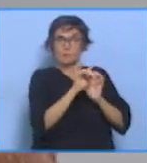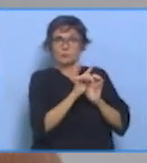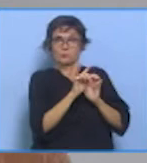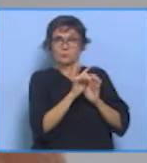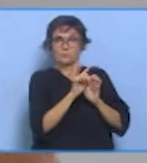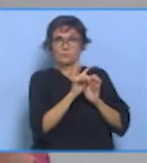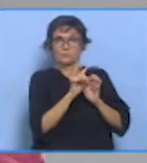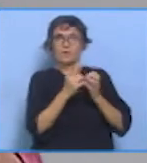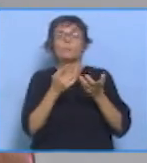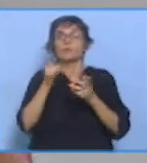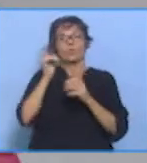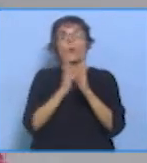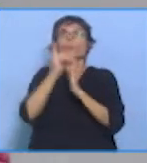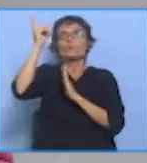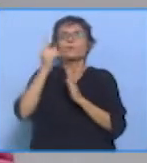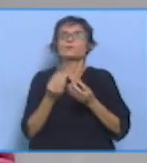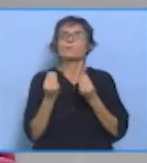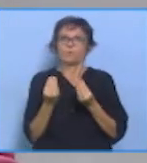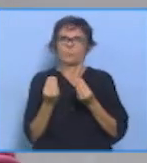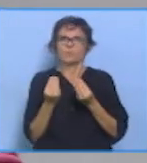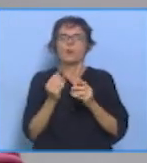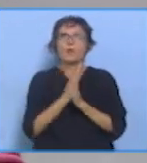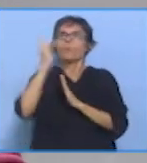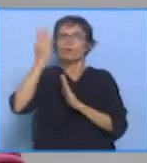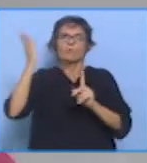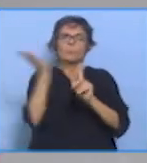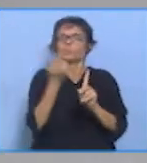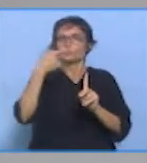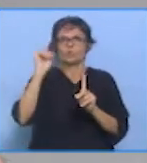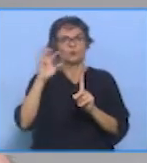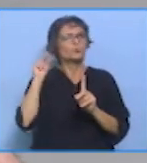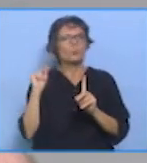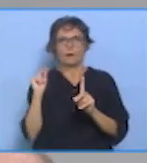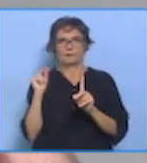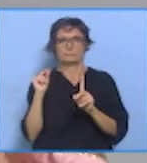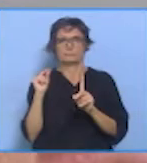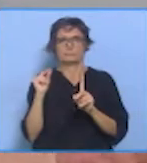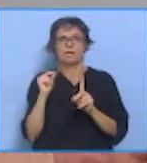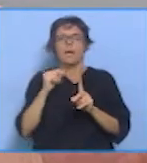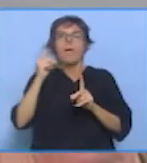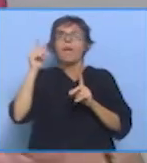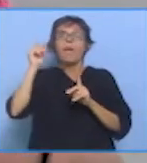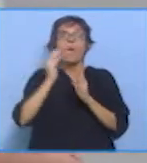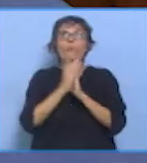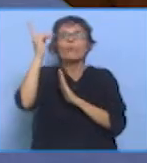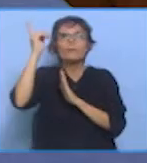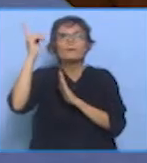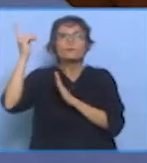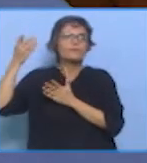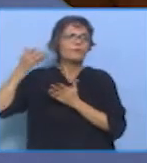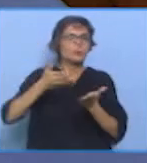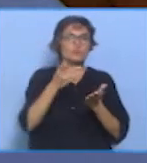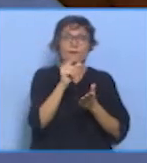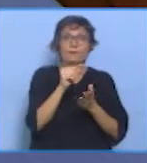é um Deus que não castiga, é um Deus que está com os leprosos, é um Deus que não põe ninguém à margem, não é? Portanto, há